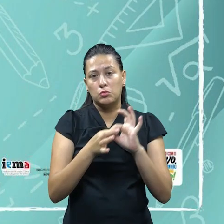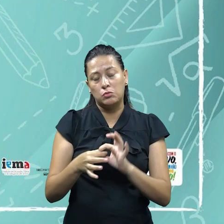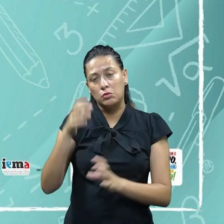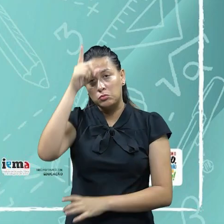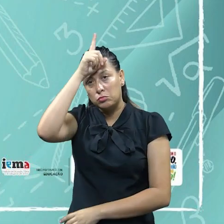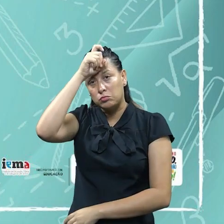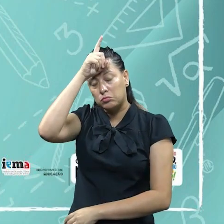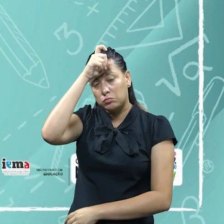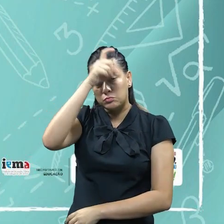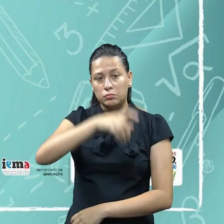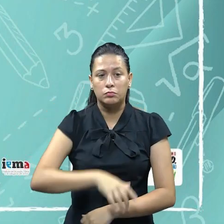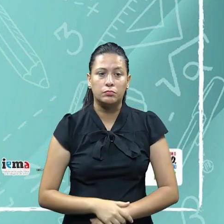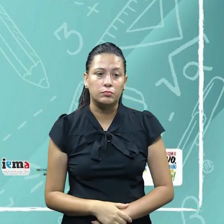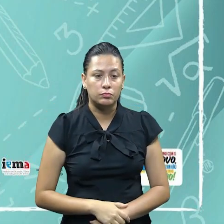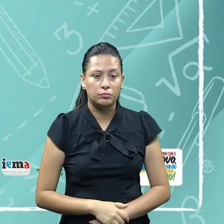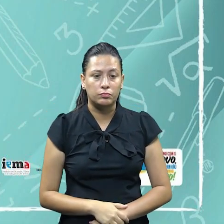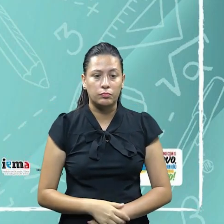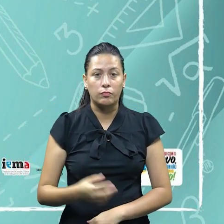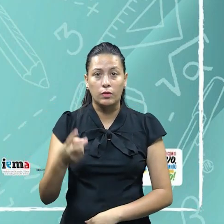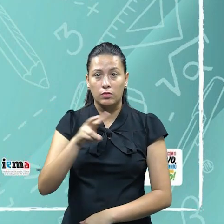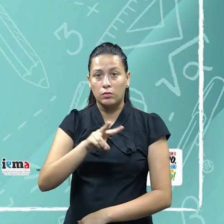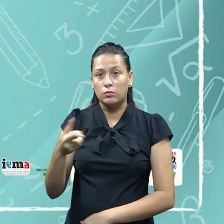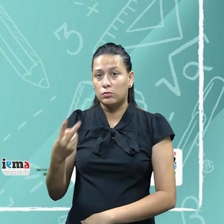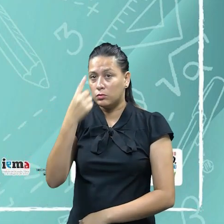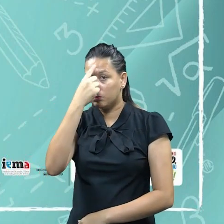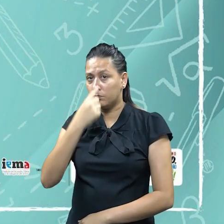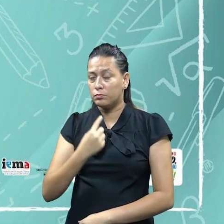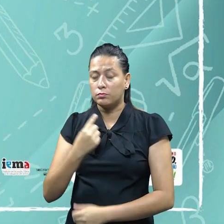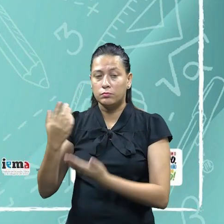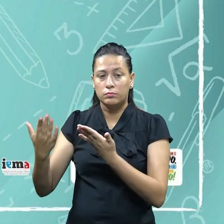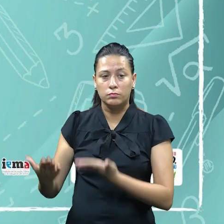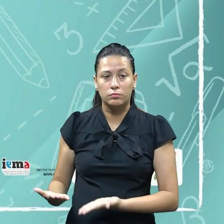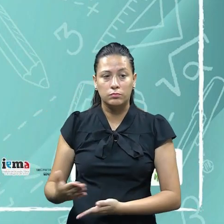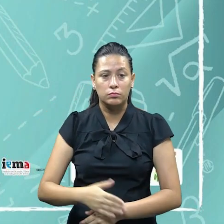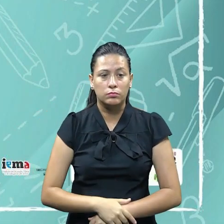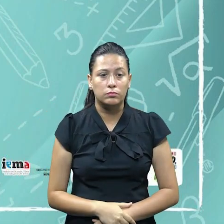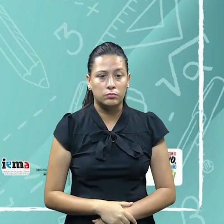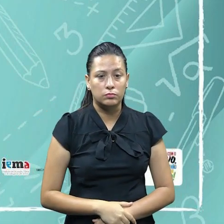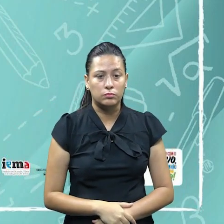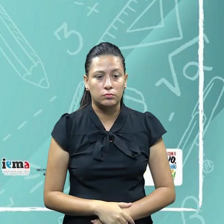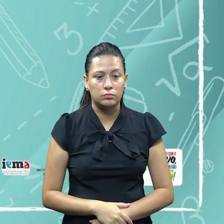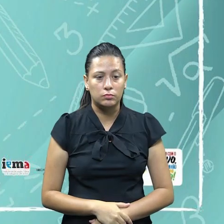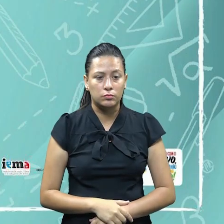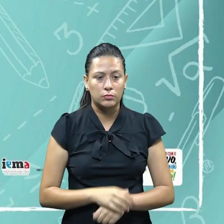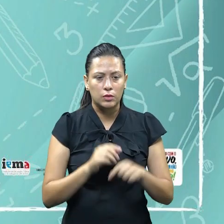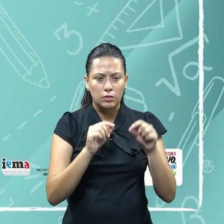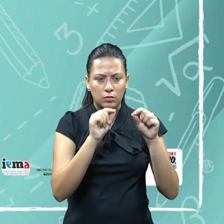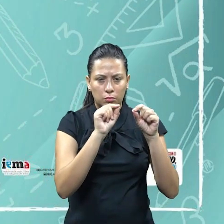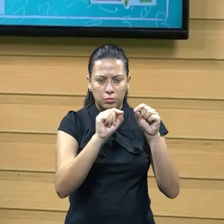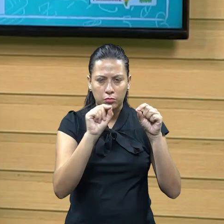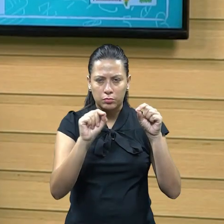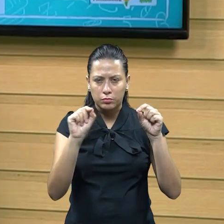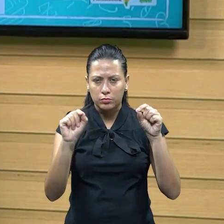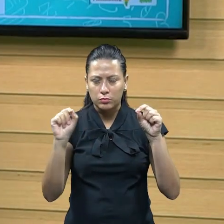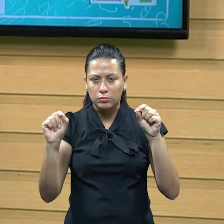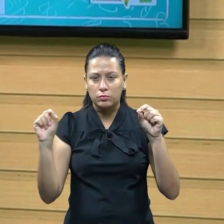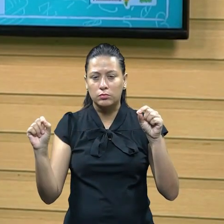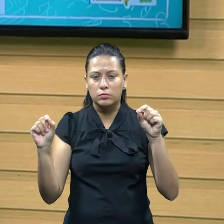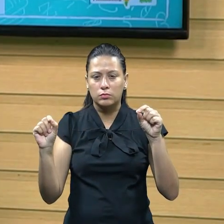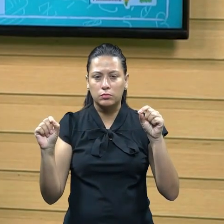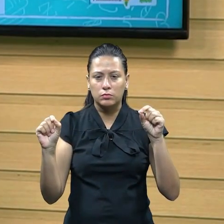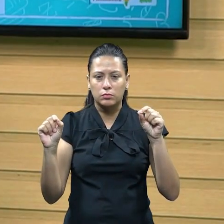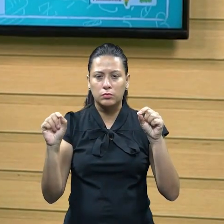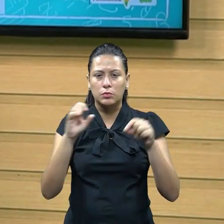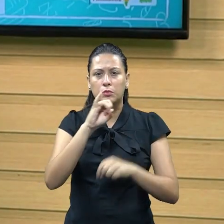esses dois esquemas, tá? De esquema IT. Esse neutro que está pontilhado aí, ele quer dizer